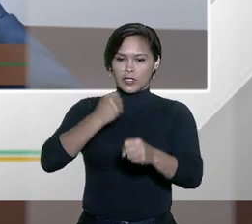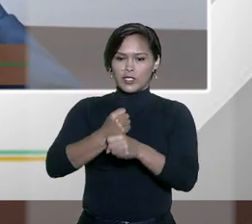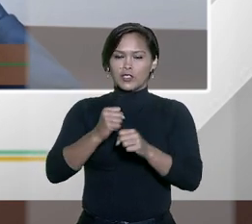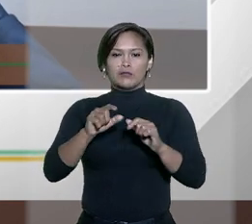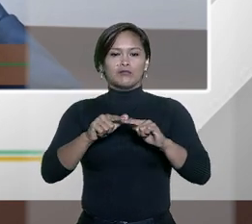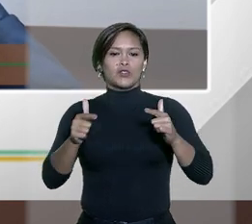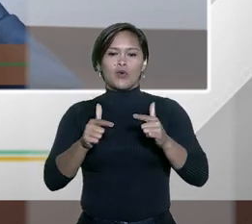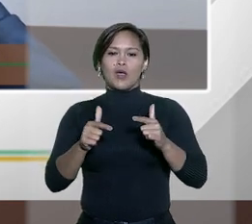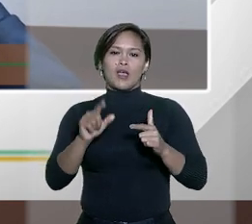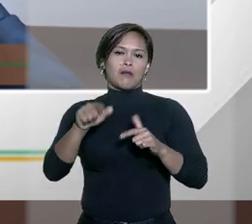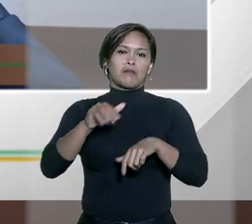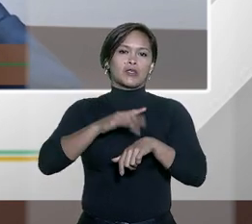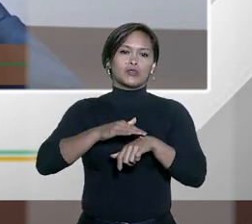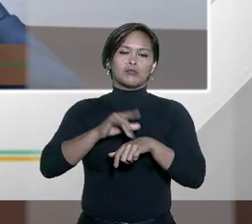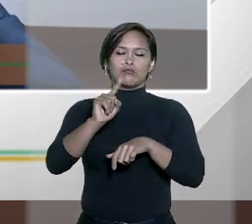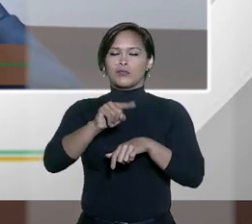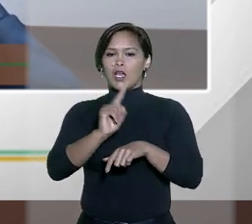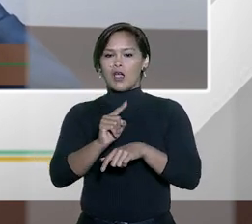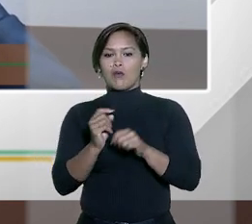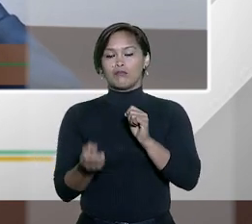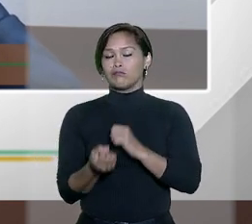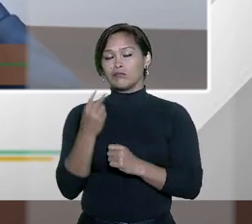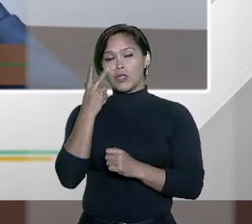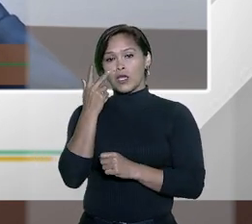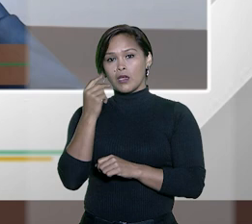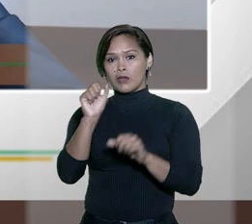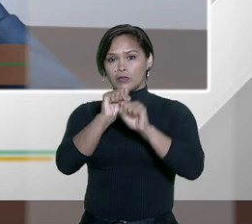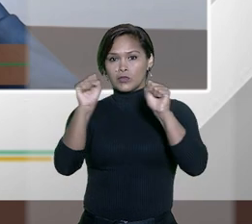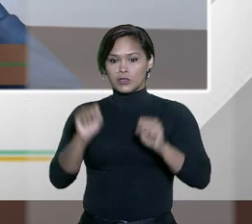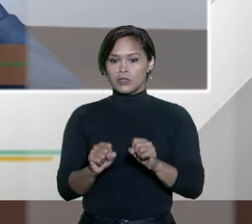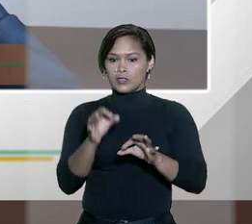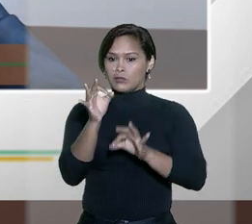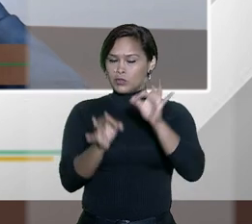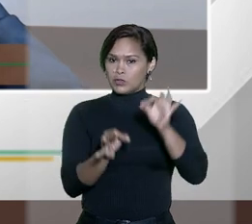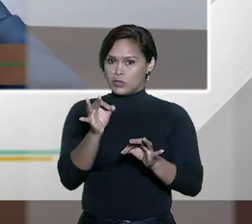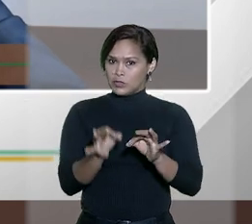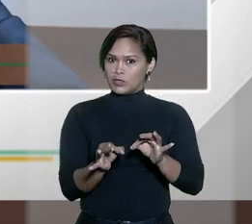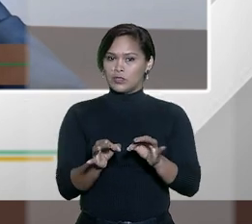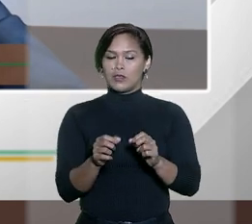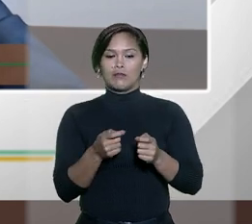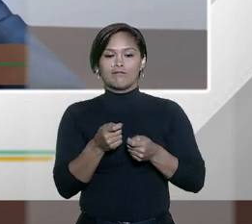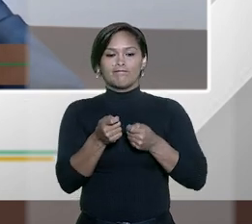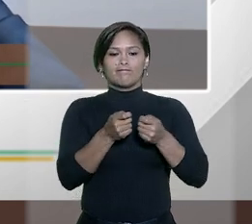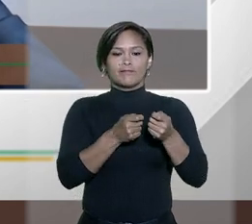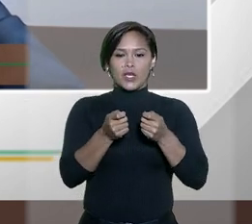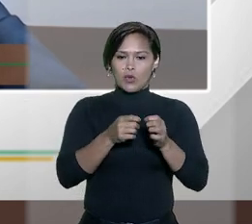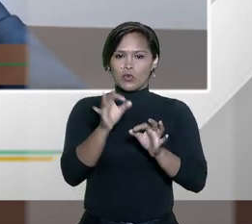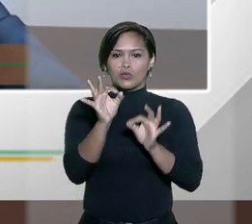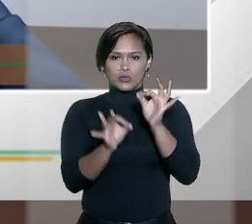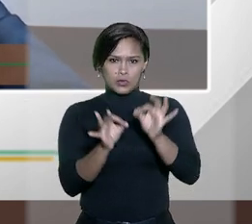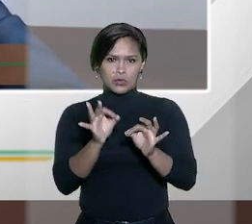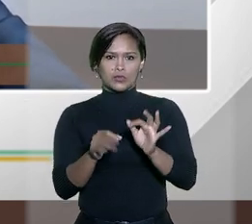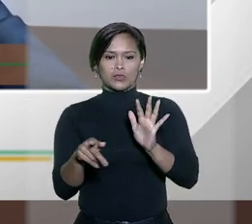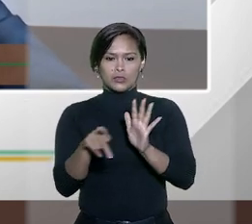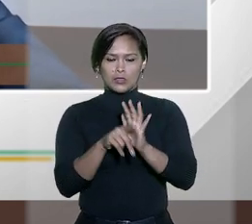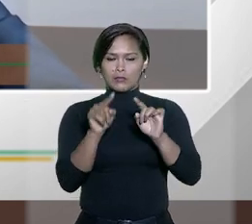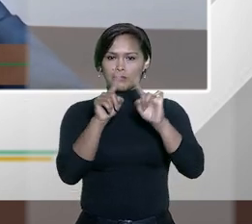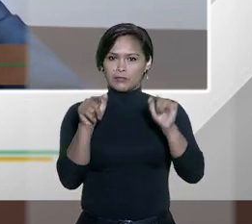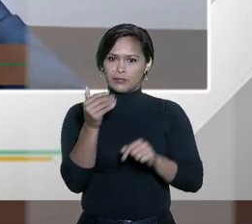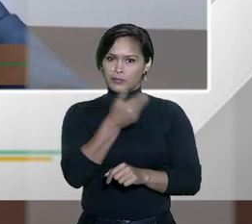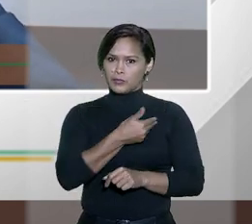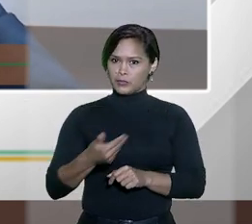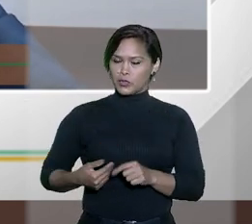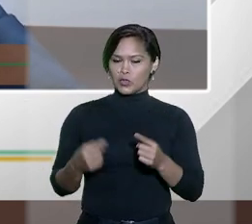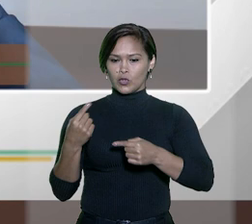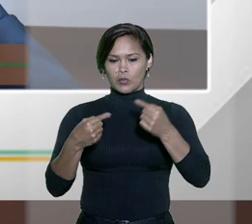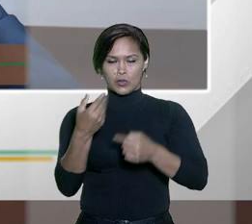uma patologia, isso é um elemento natural do sistema judicial. Há o controle judicial de serviços